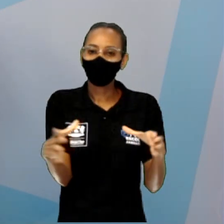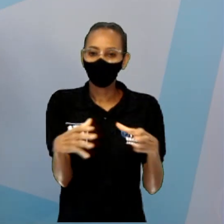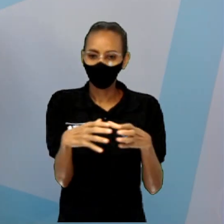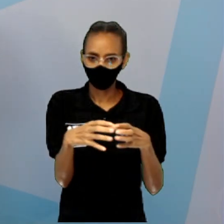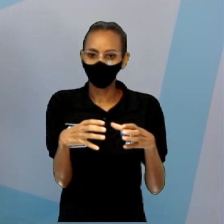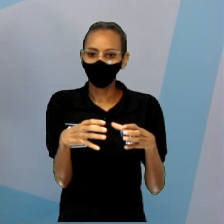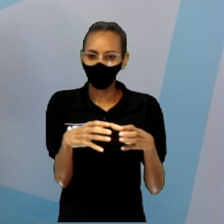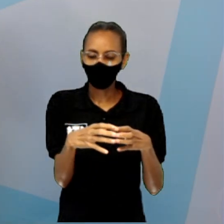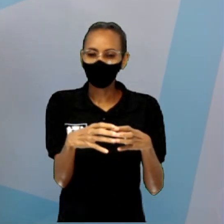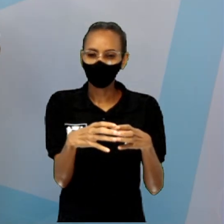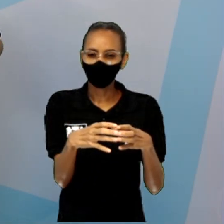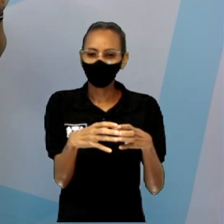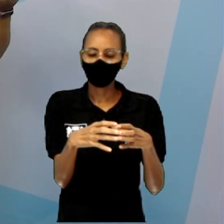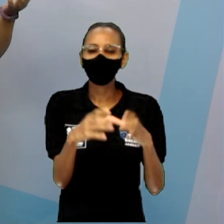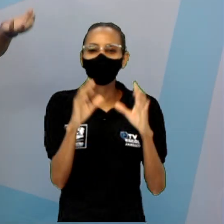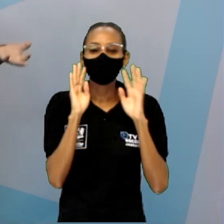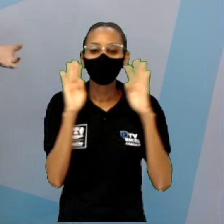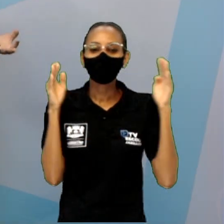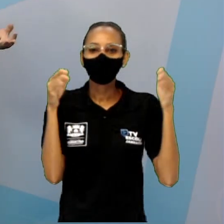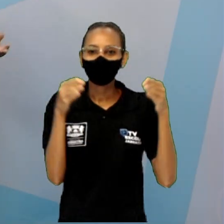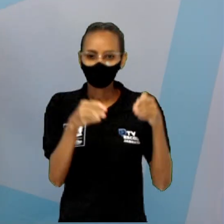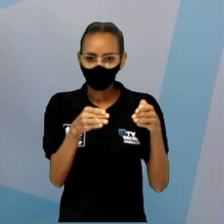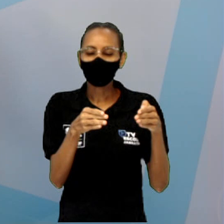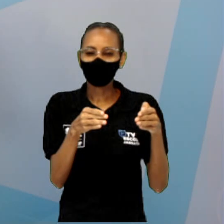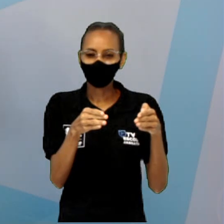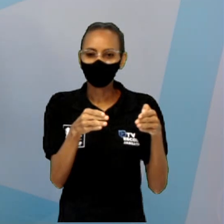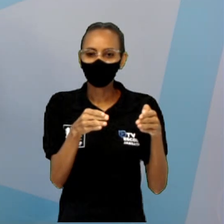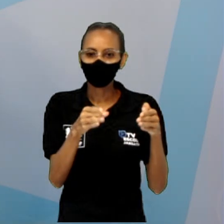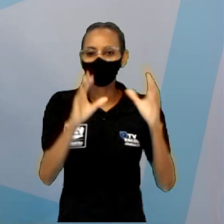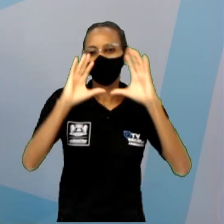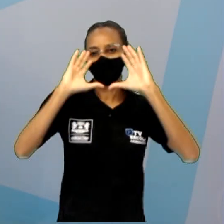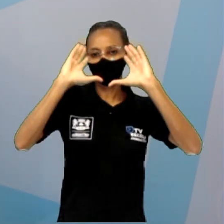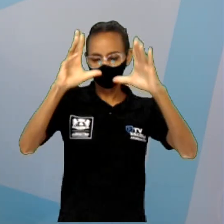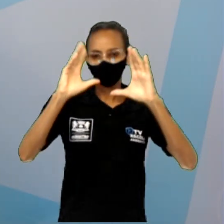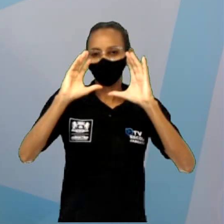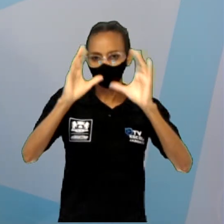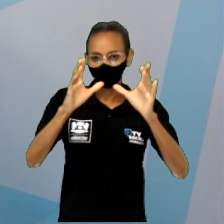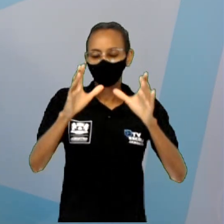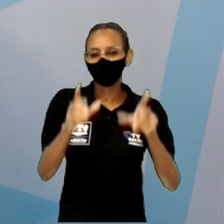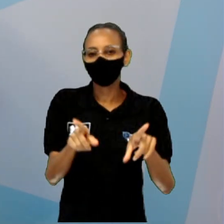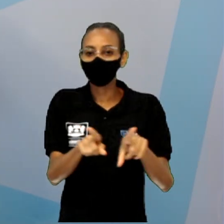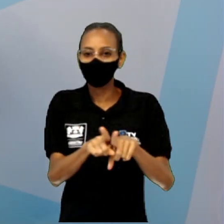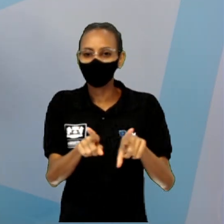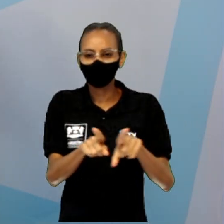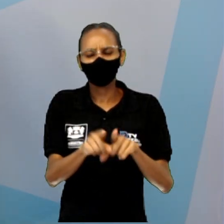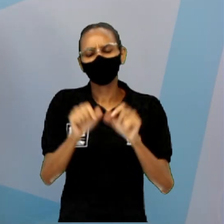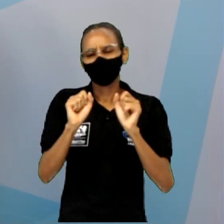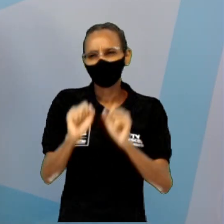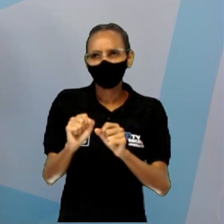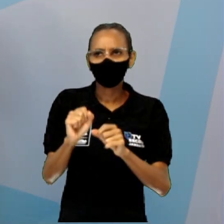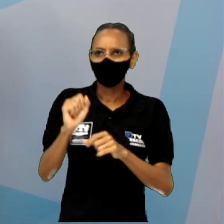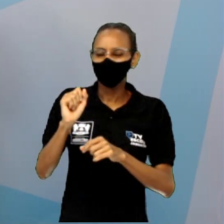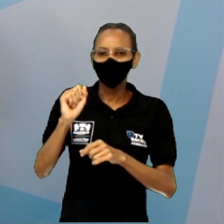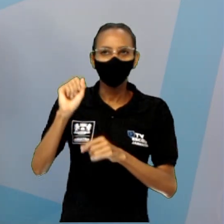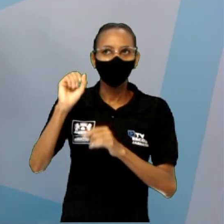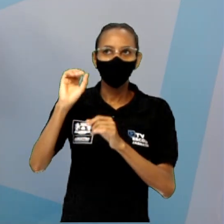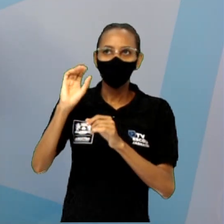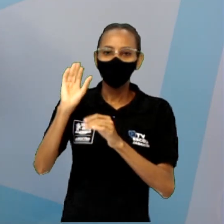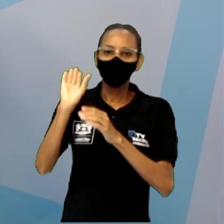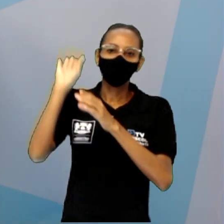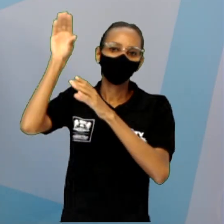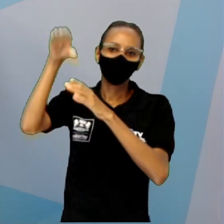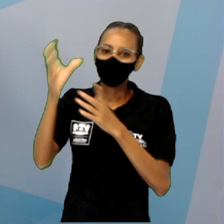as necessidades do vôlei especificamente. Isso também pode acontecer com o basquete, com o futebol, com